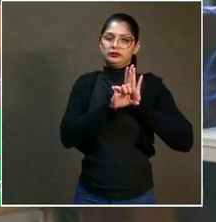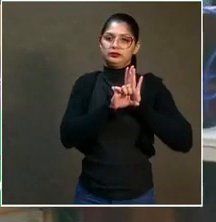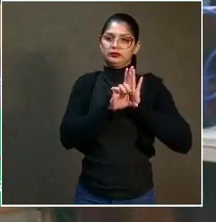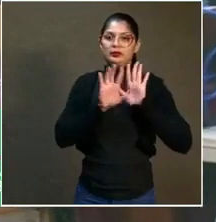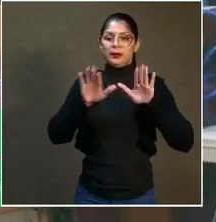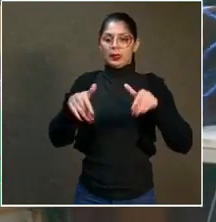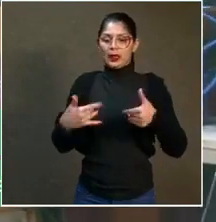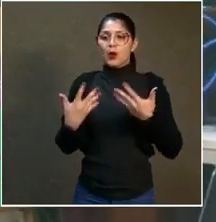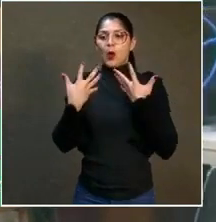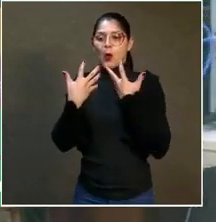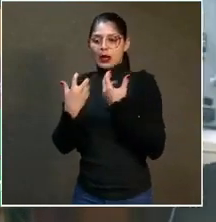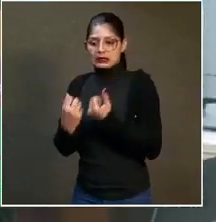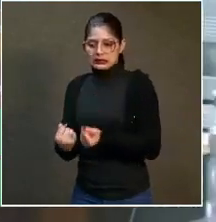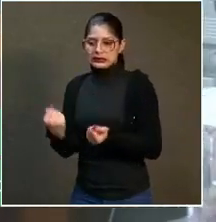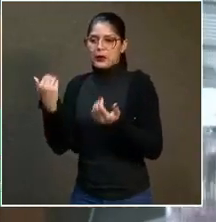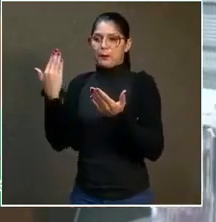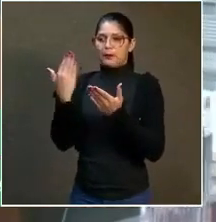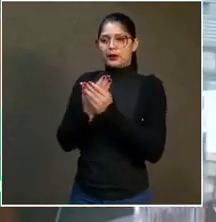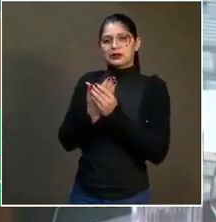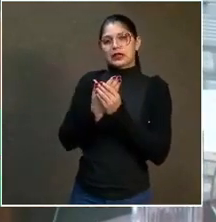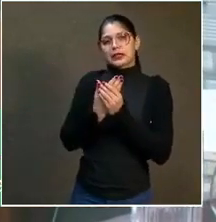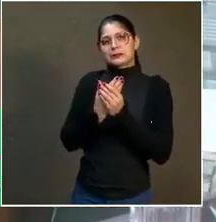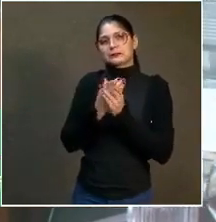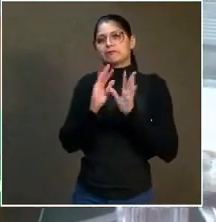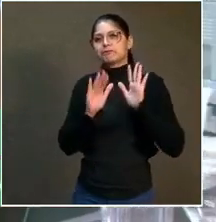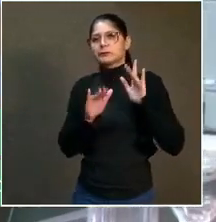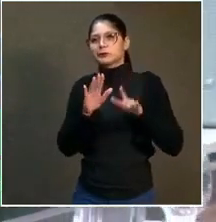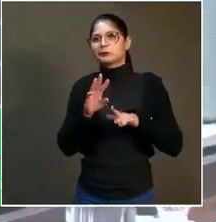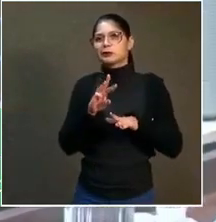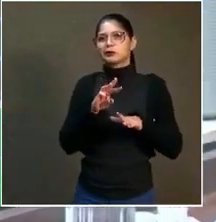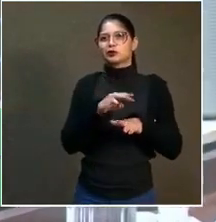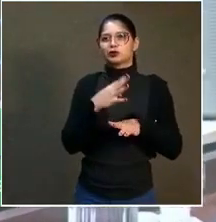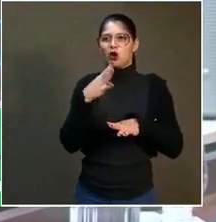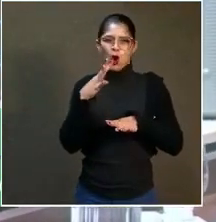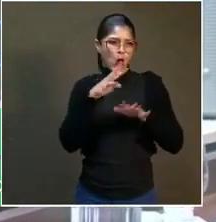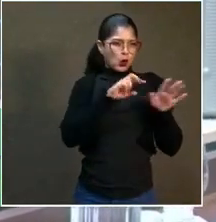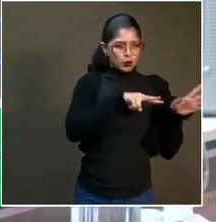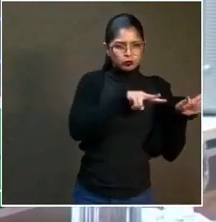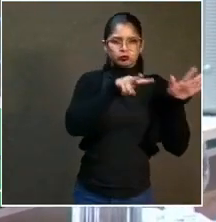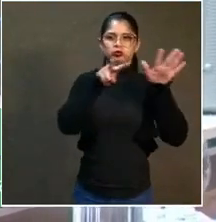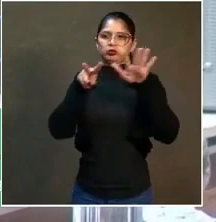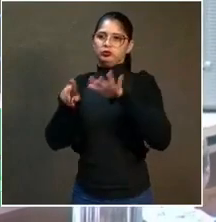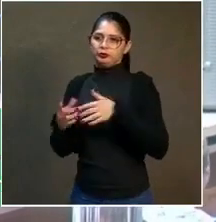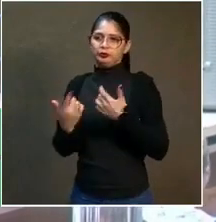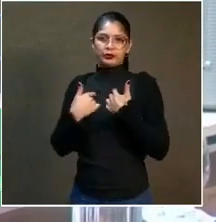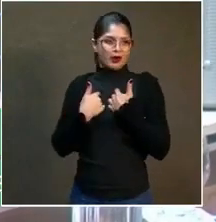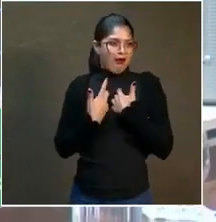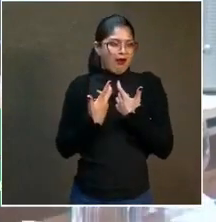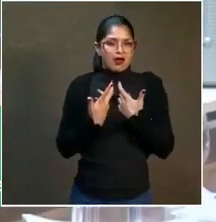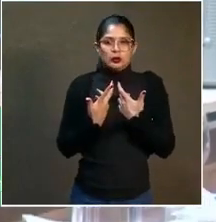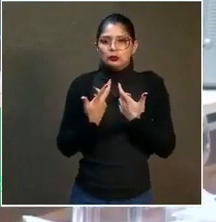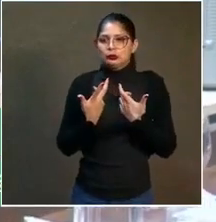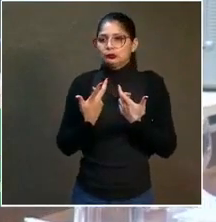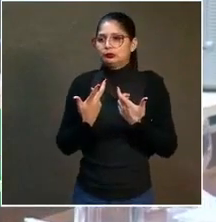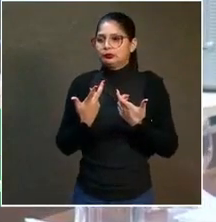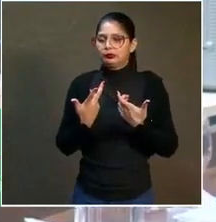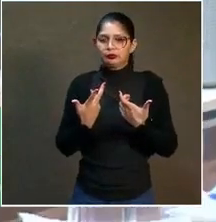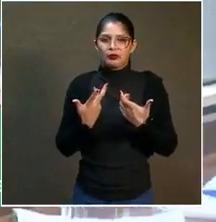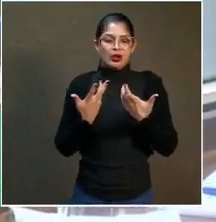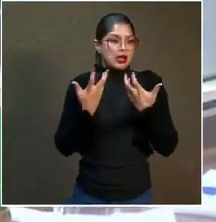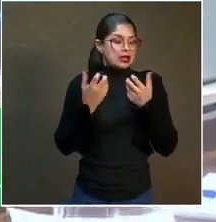Assumi esse processo há aproximadamente 4 semanas. Não costumo pegar mais de um júri